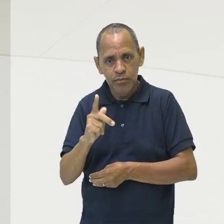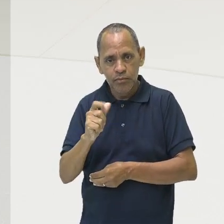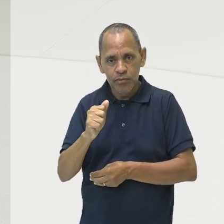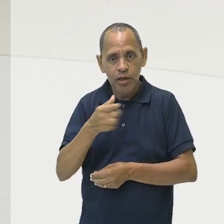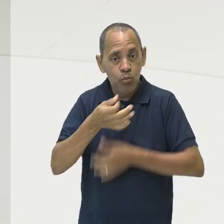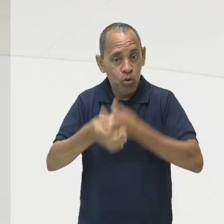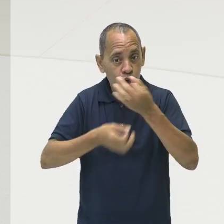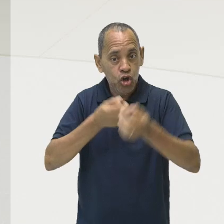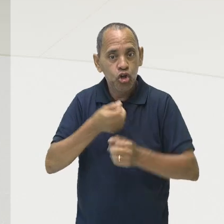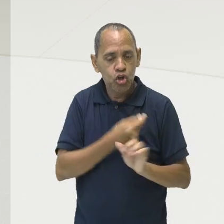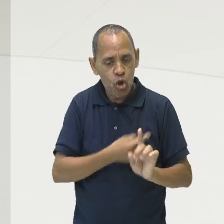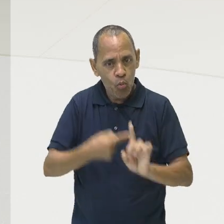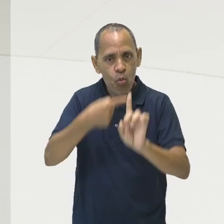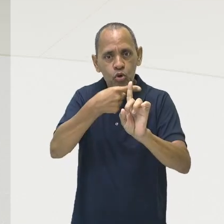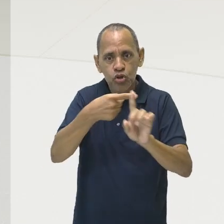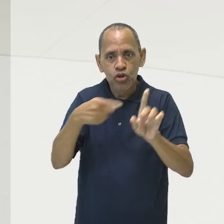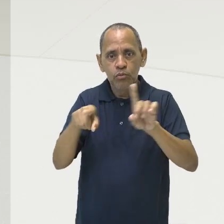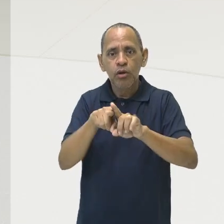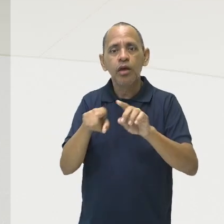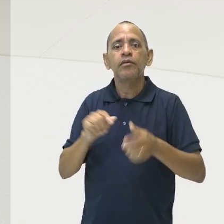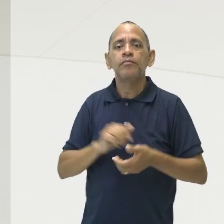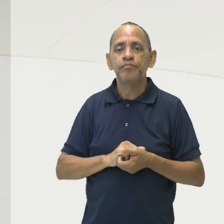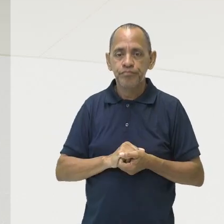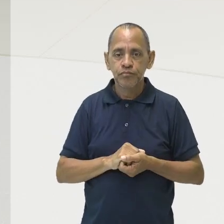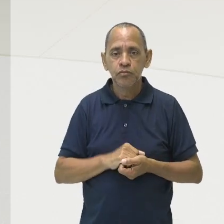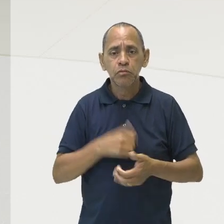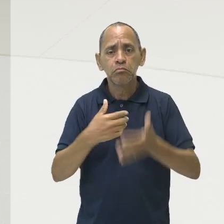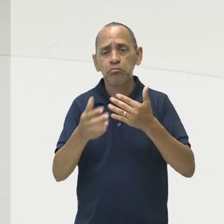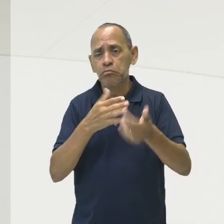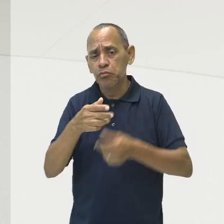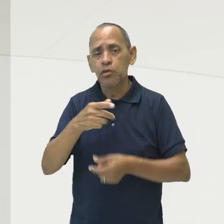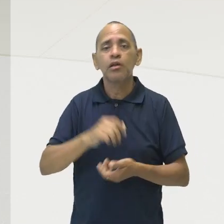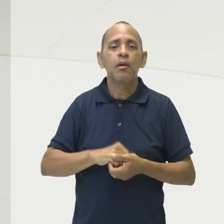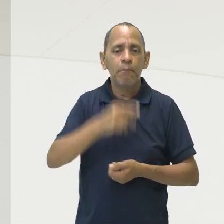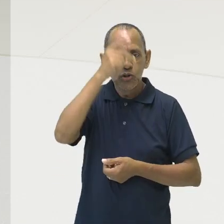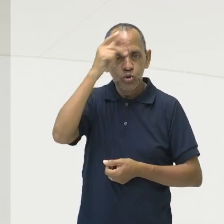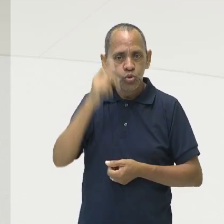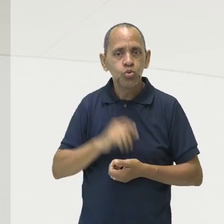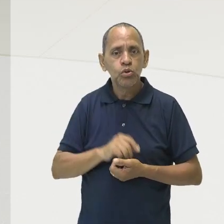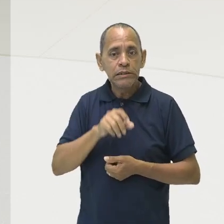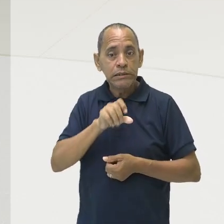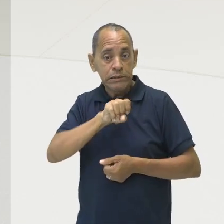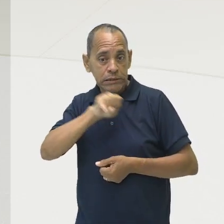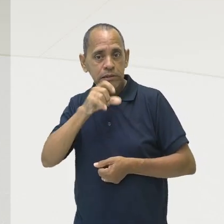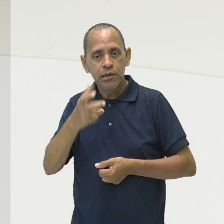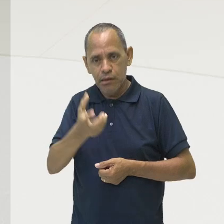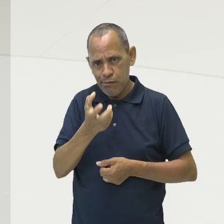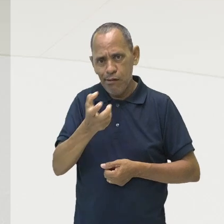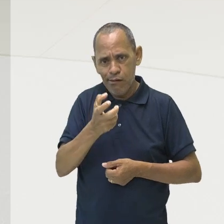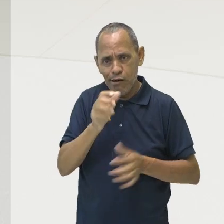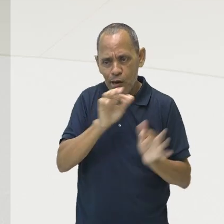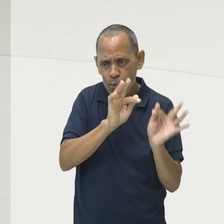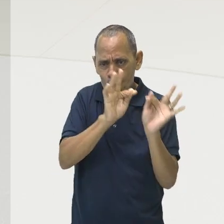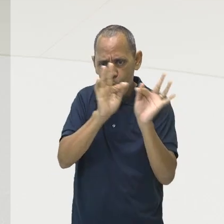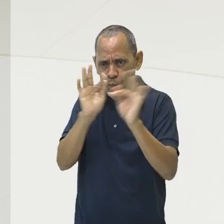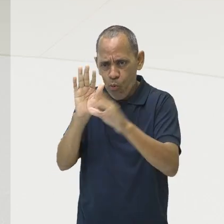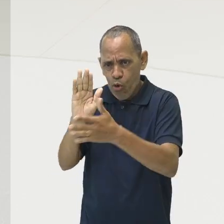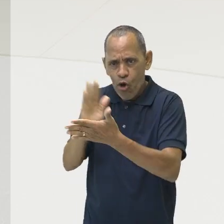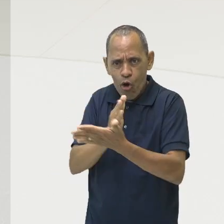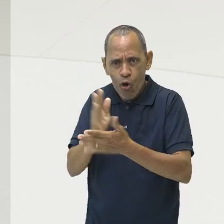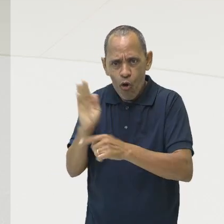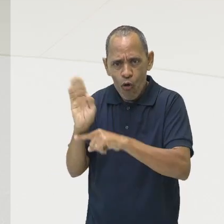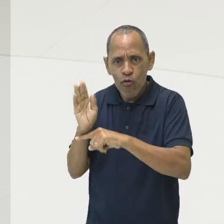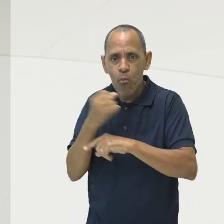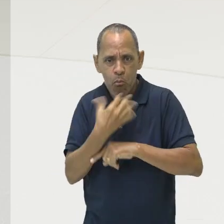Tanto que ele fala que os amantes, qualquer pessoa que se preze, que quer assistir algo bom, deve assistir